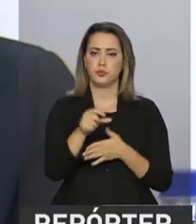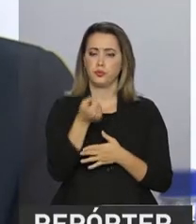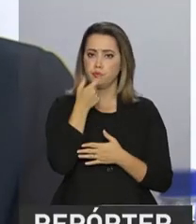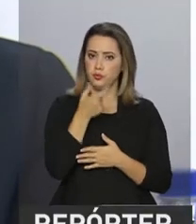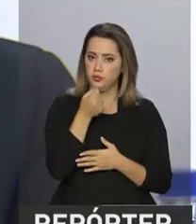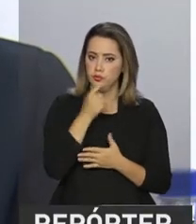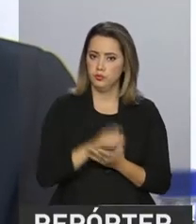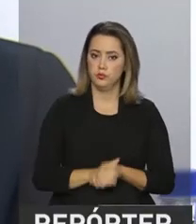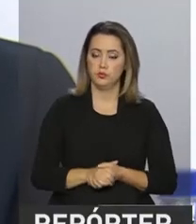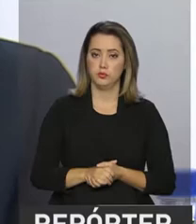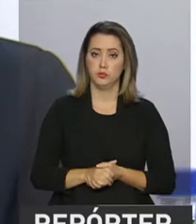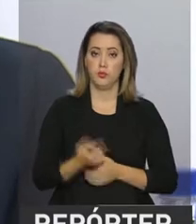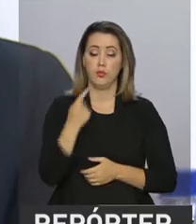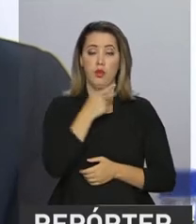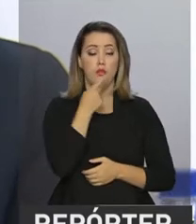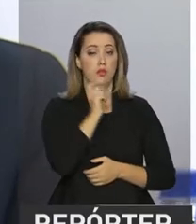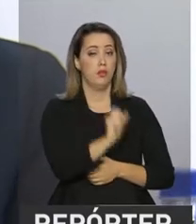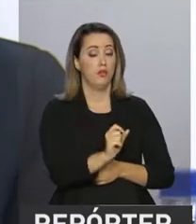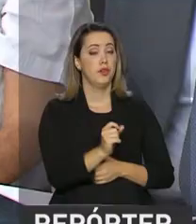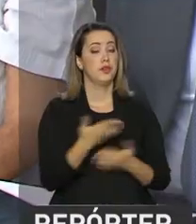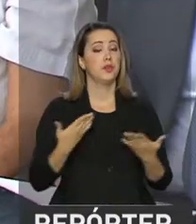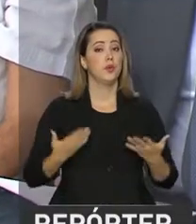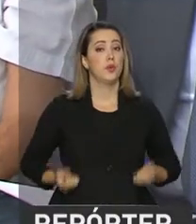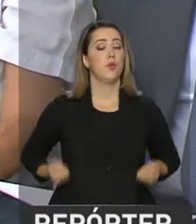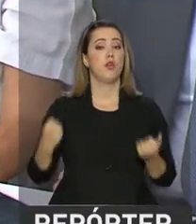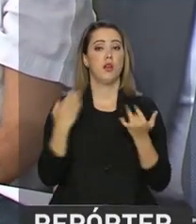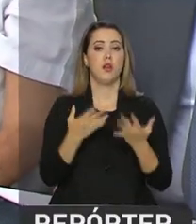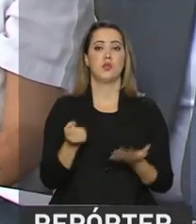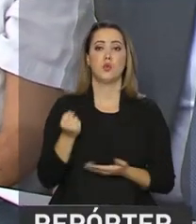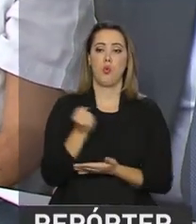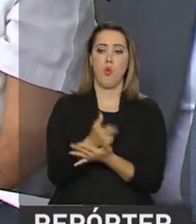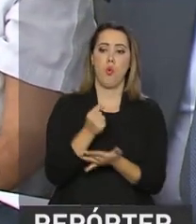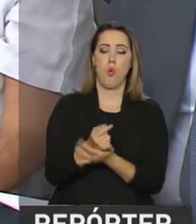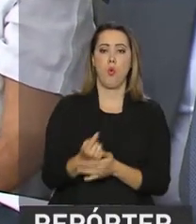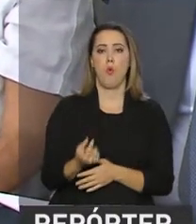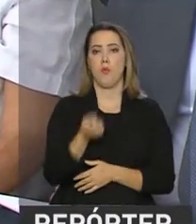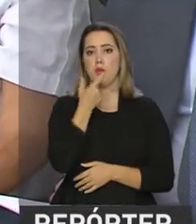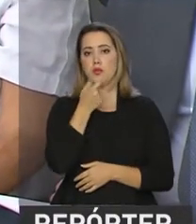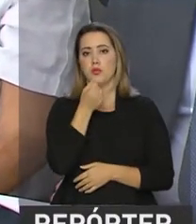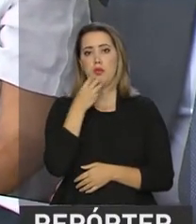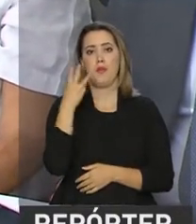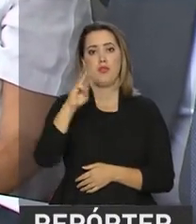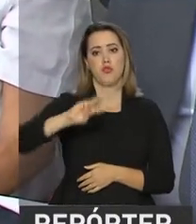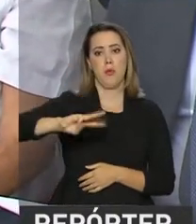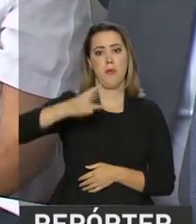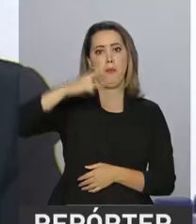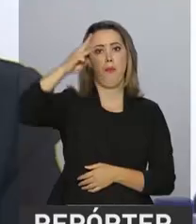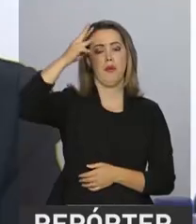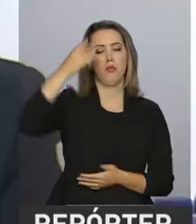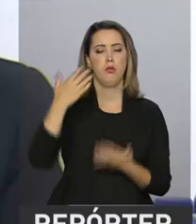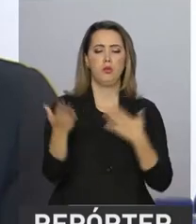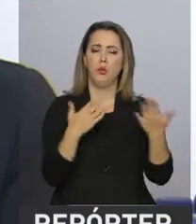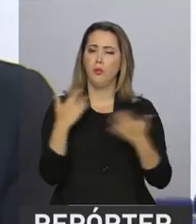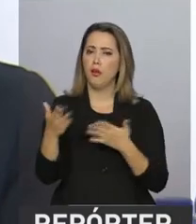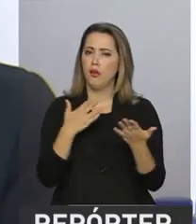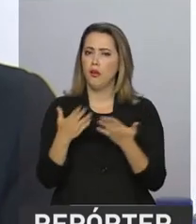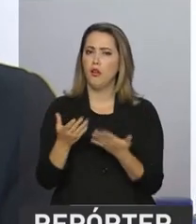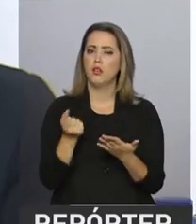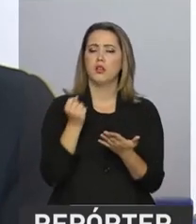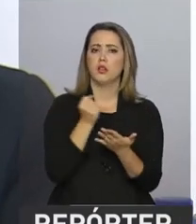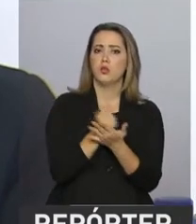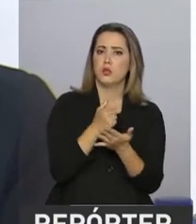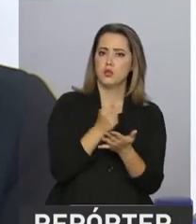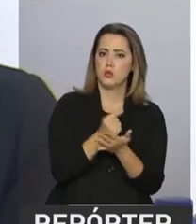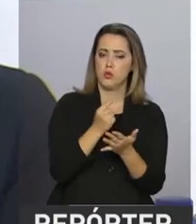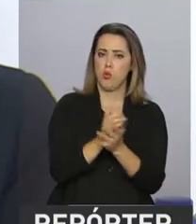governo os gastos com compras individuais de medicamentos são 300 mais se comparados às compras coletivas